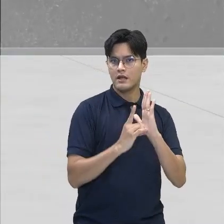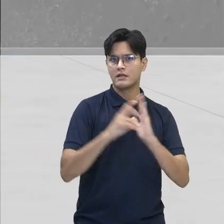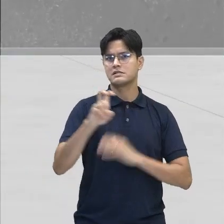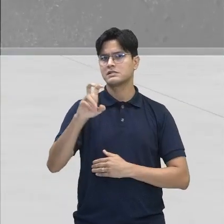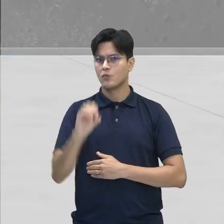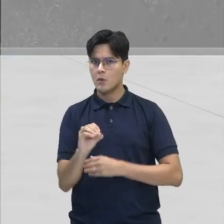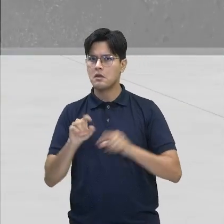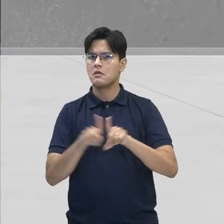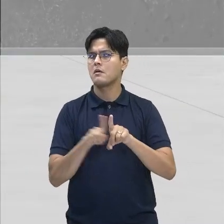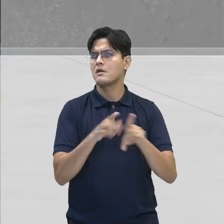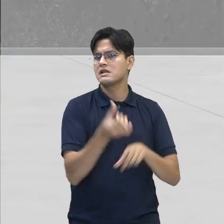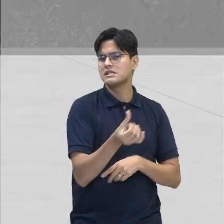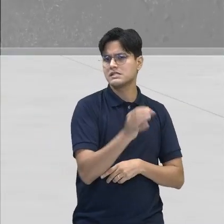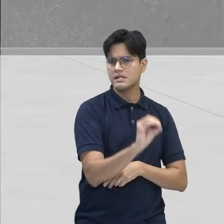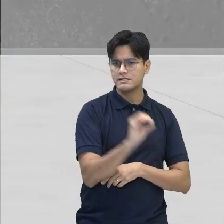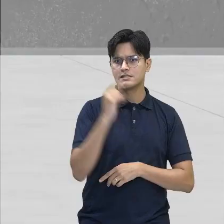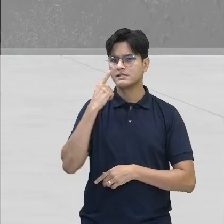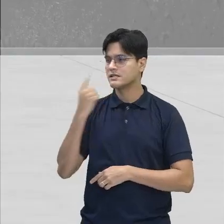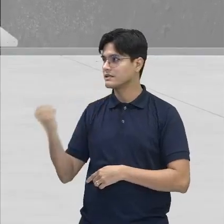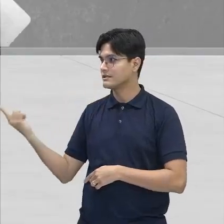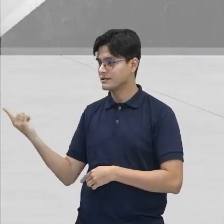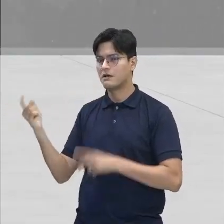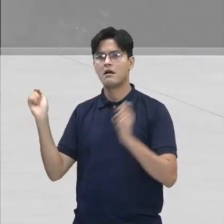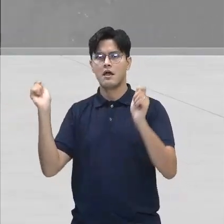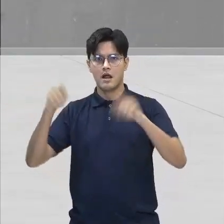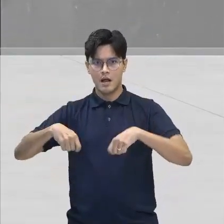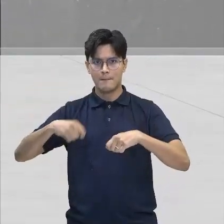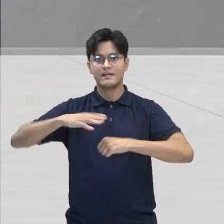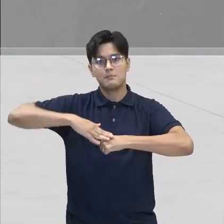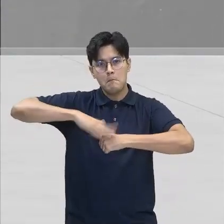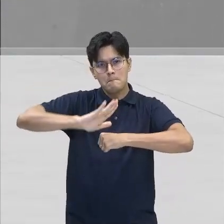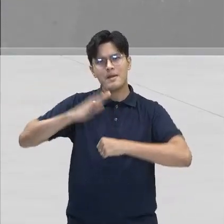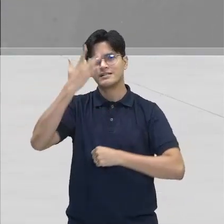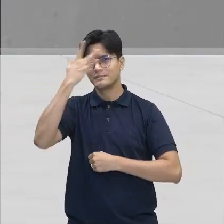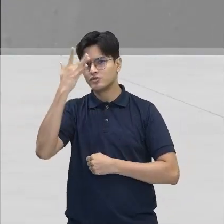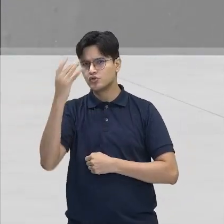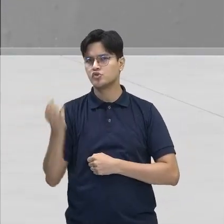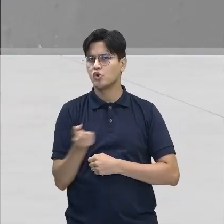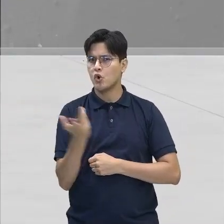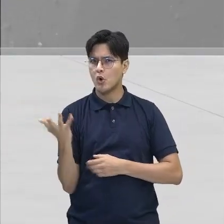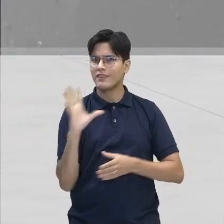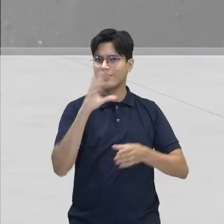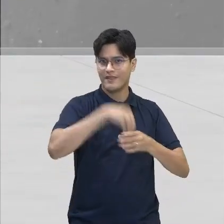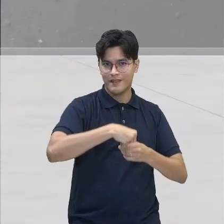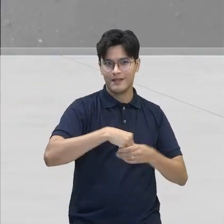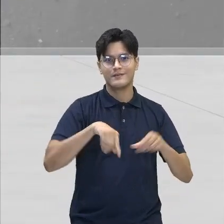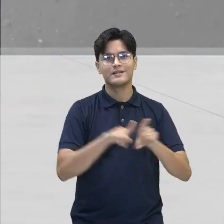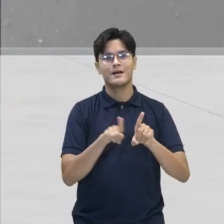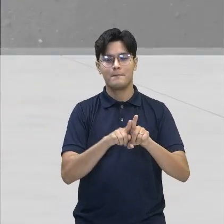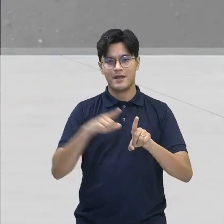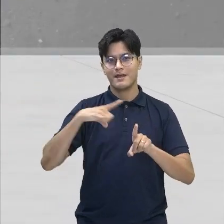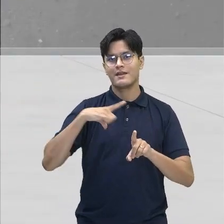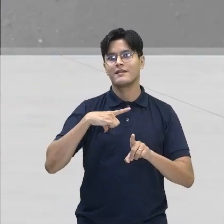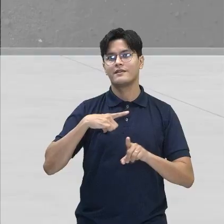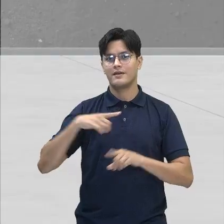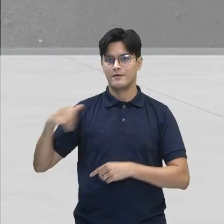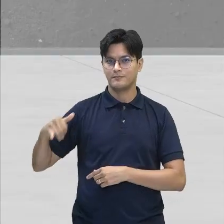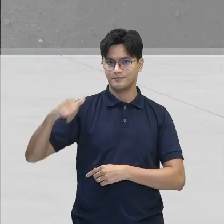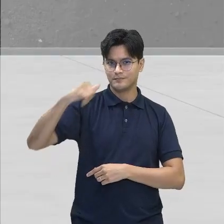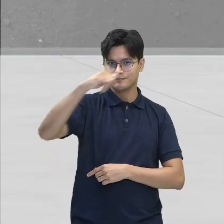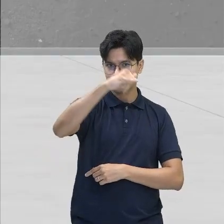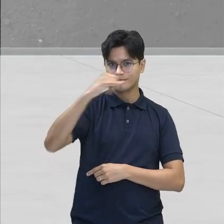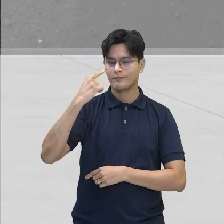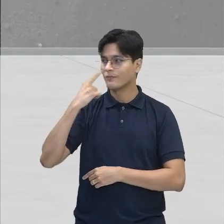que transportam já uma quantidade significativa de passageiros. E a gente tem, na década de 70, os aviões supersônicos,